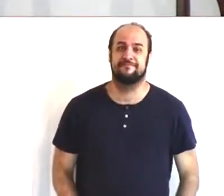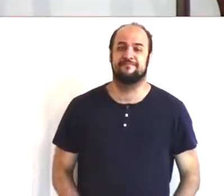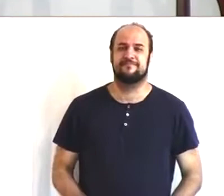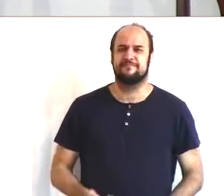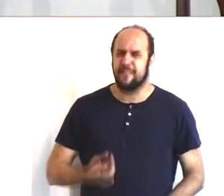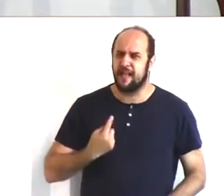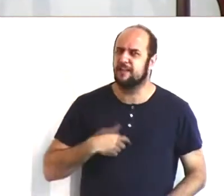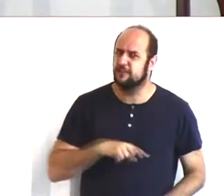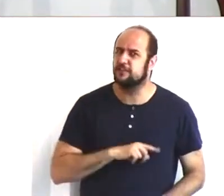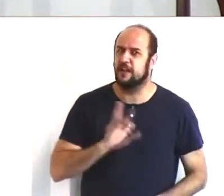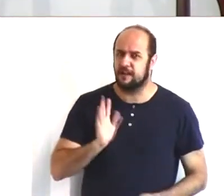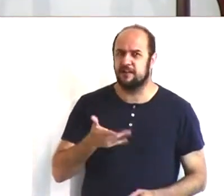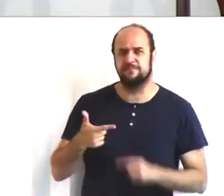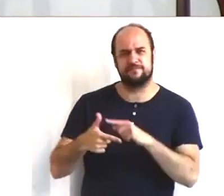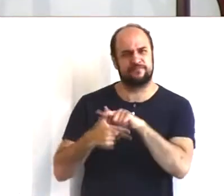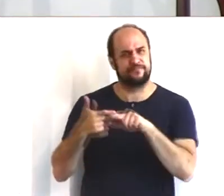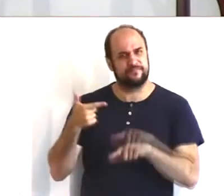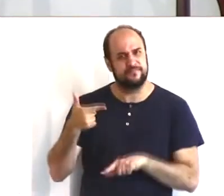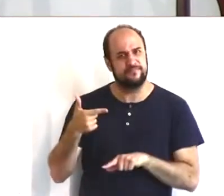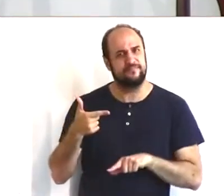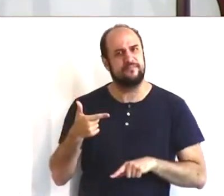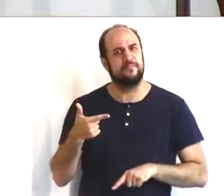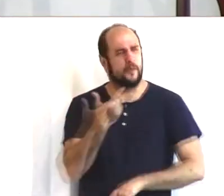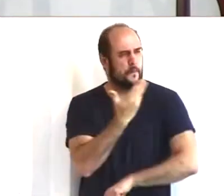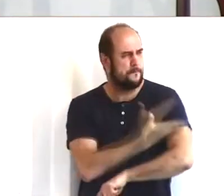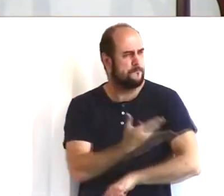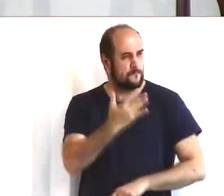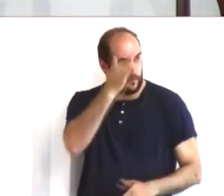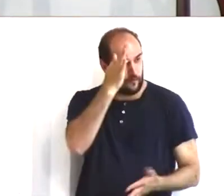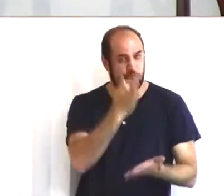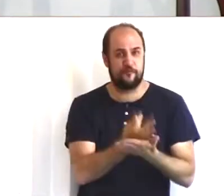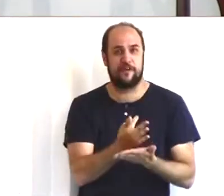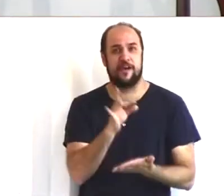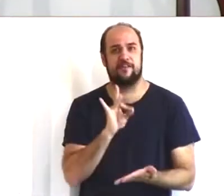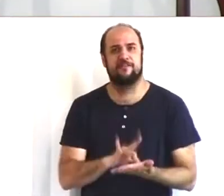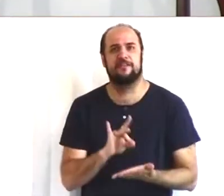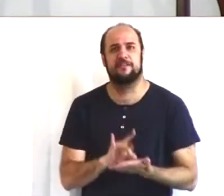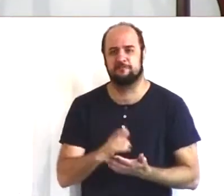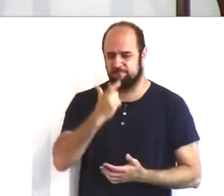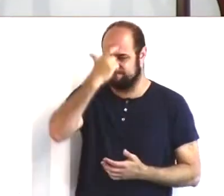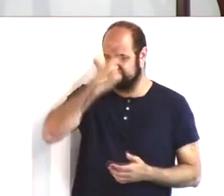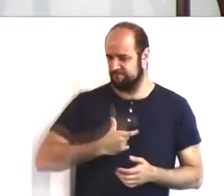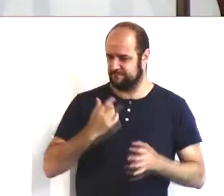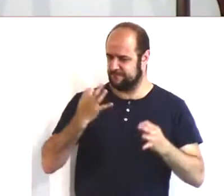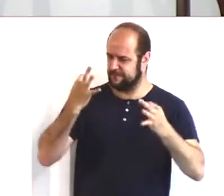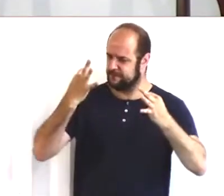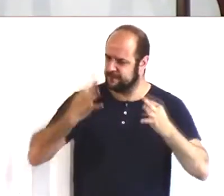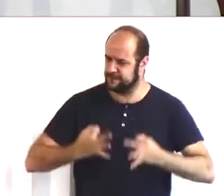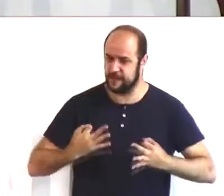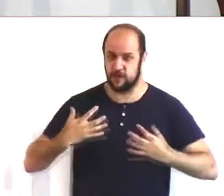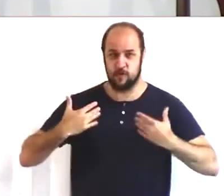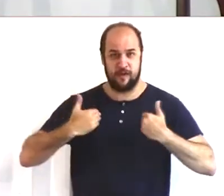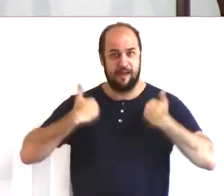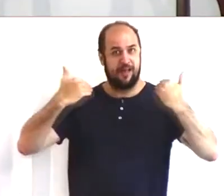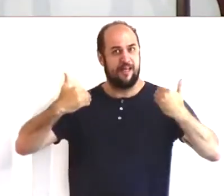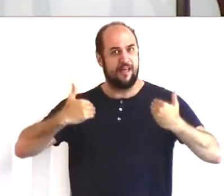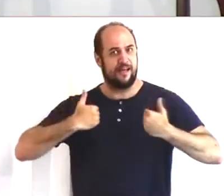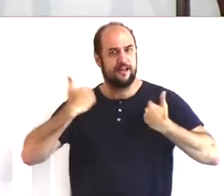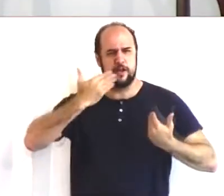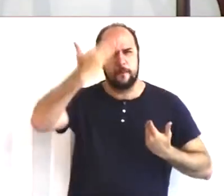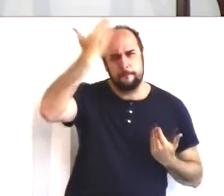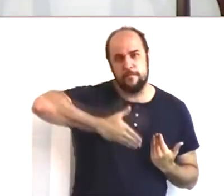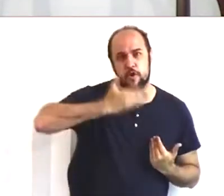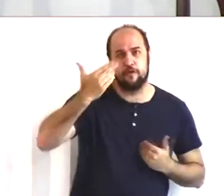estamos aqui com duas formas de praticar a fé bíblica. A primeira é uma atitude correta de alegrar-se nas provações.